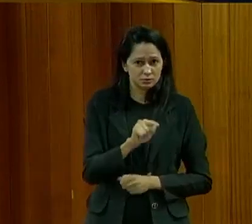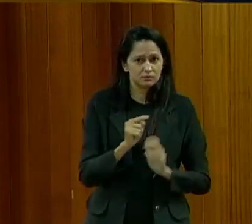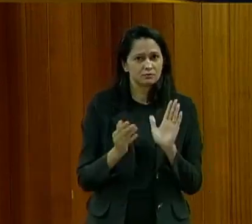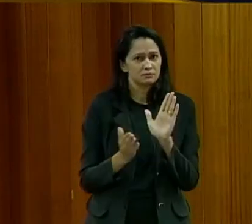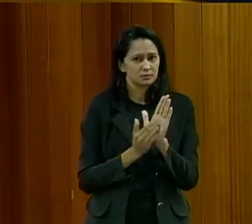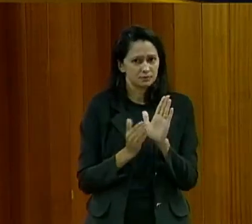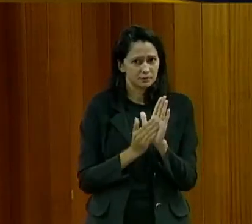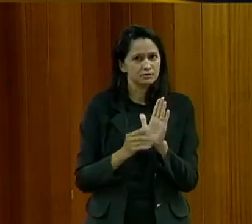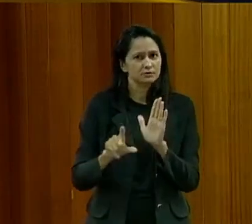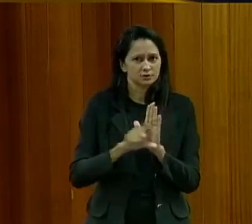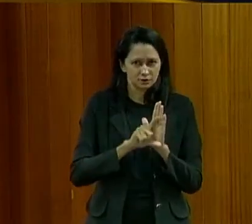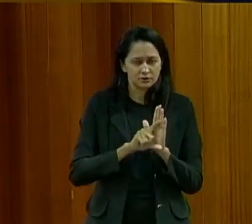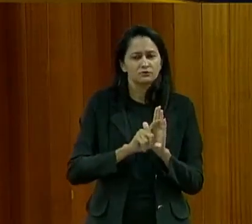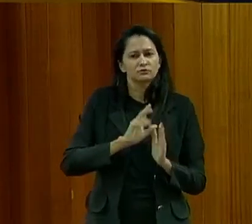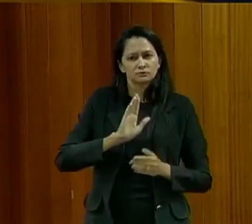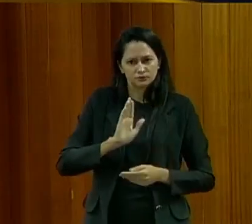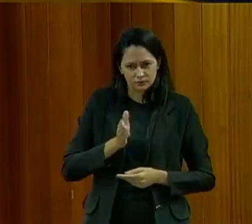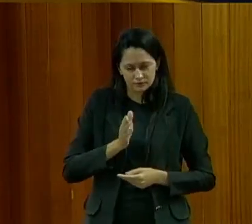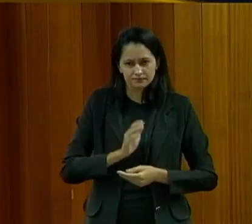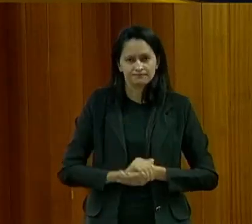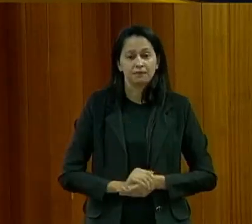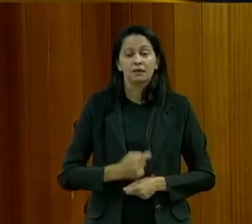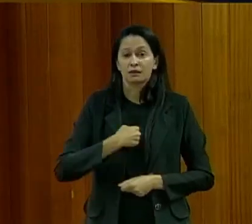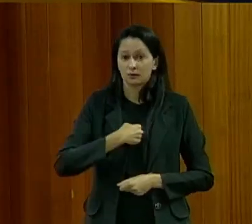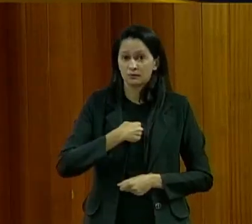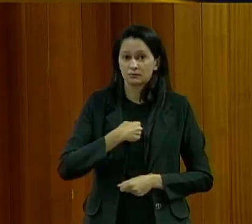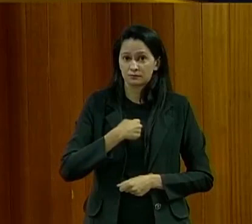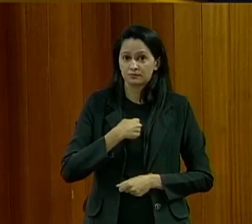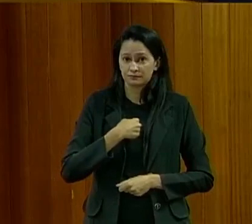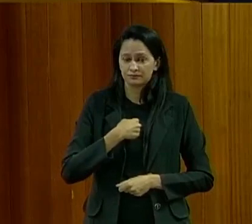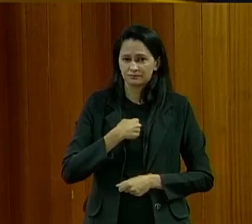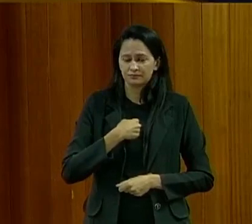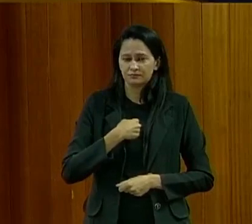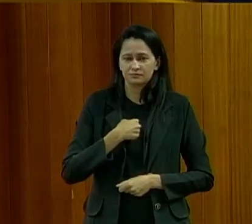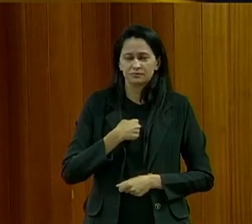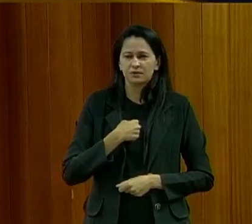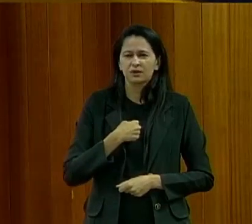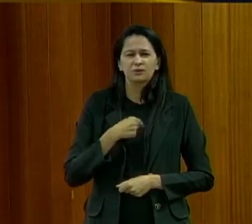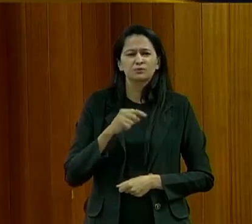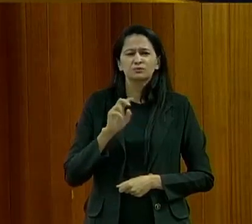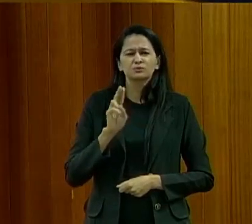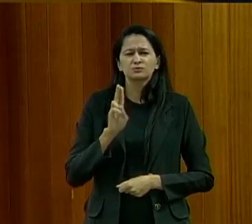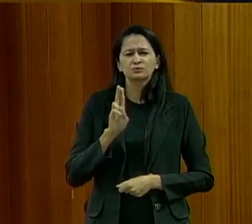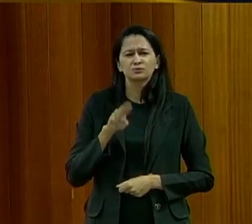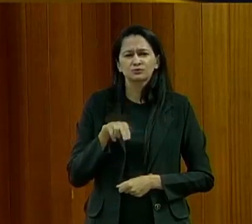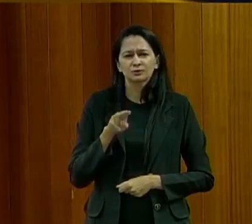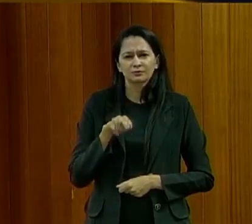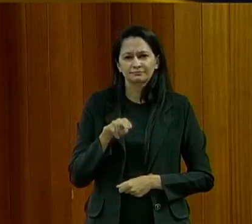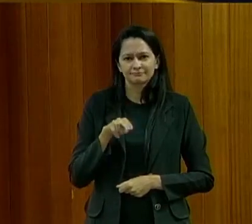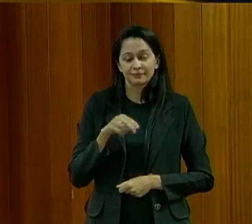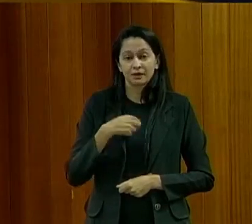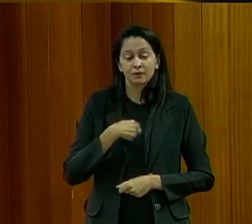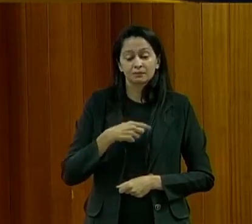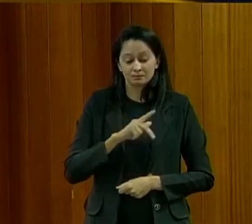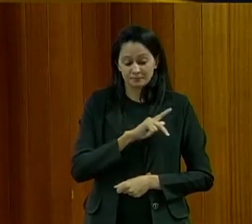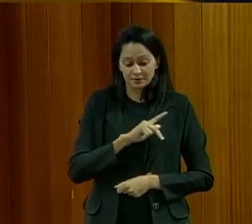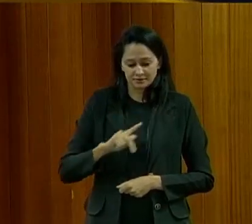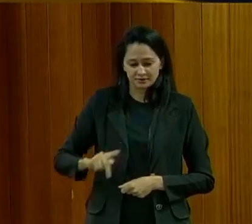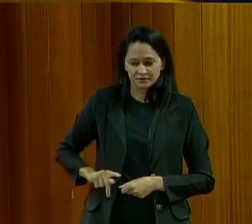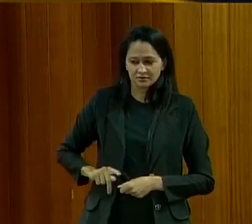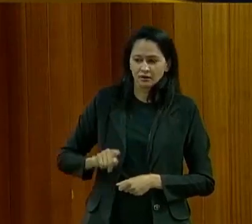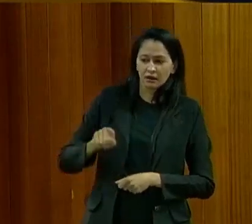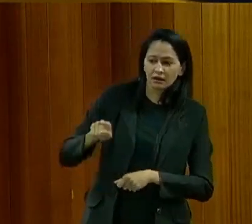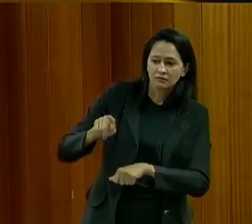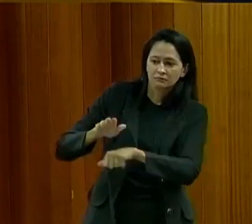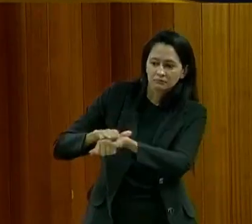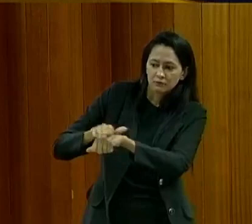projetos nessa casa. Eu, presidente, de forma nenhuma, em nenhum momento na CCJ,